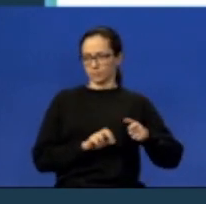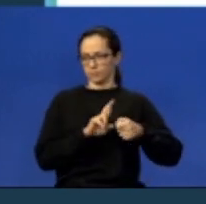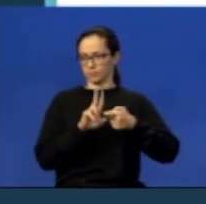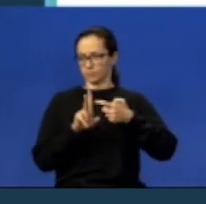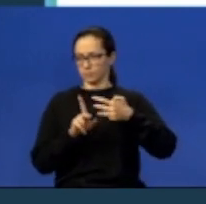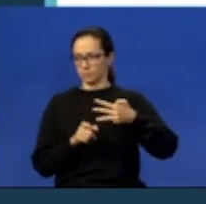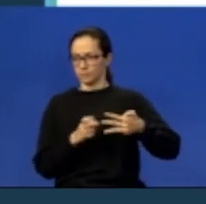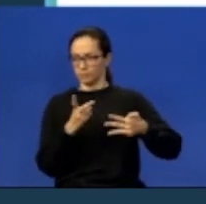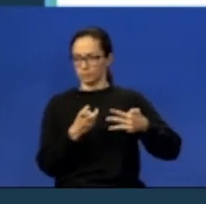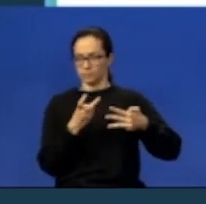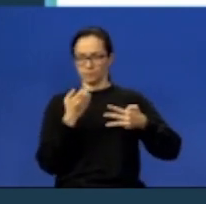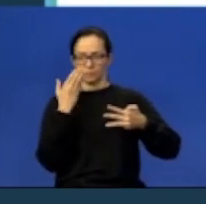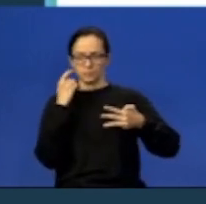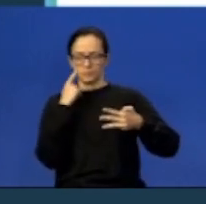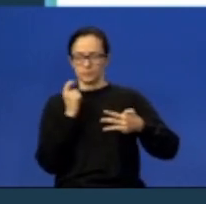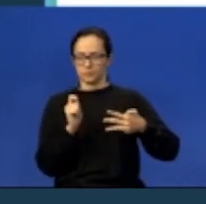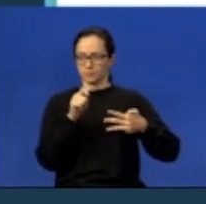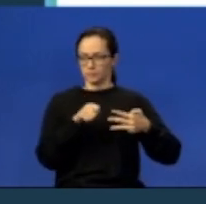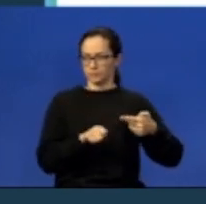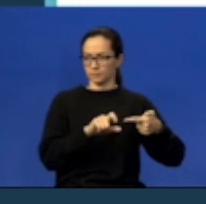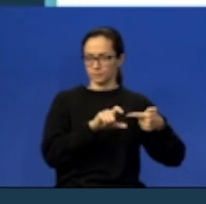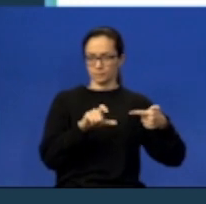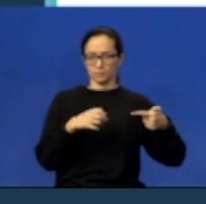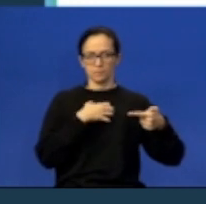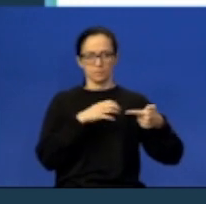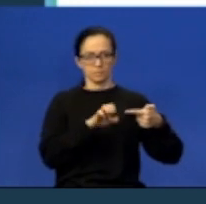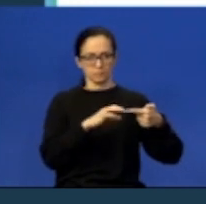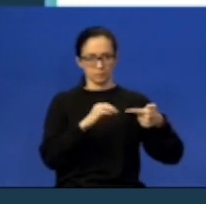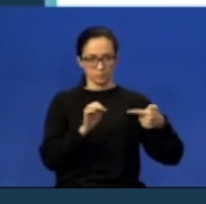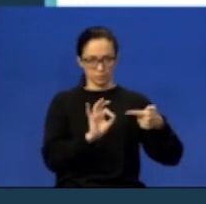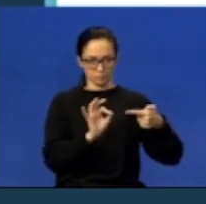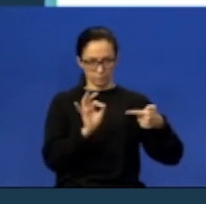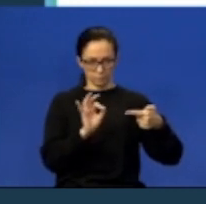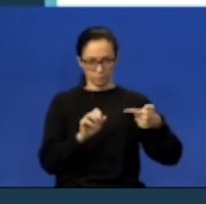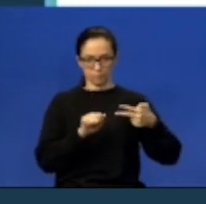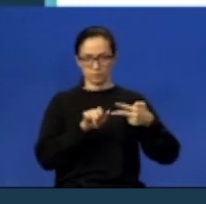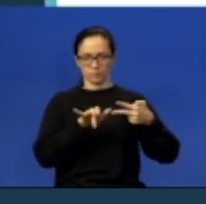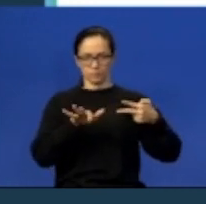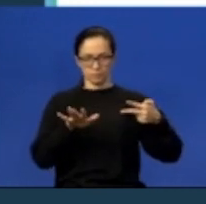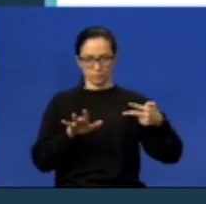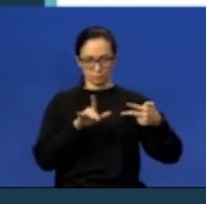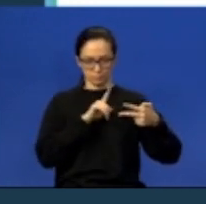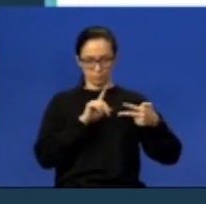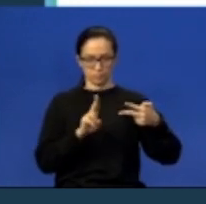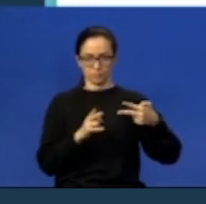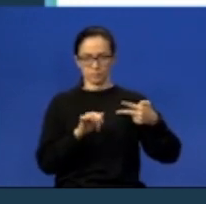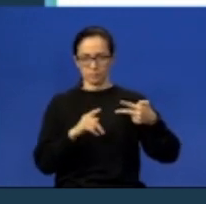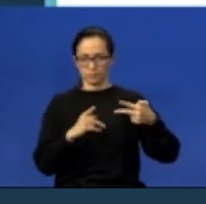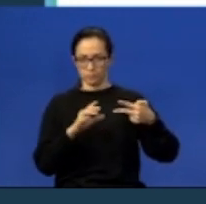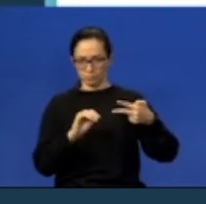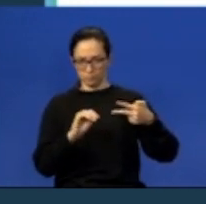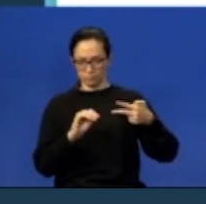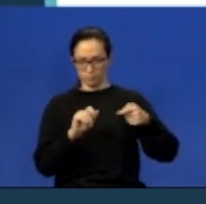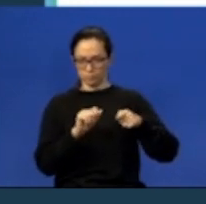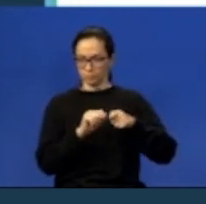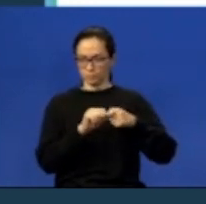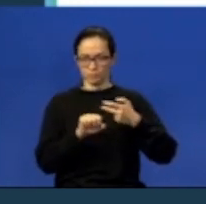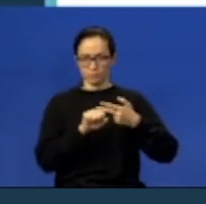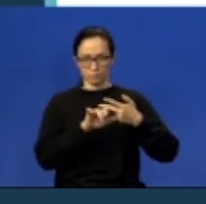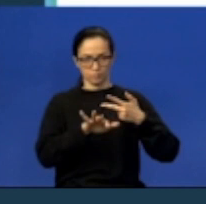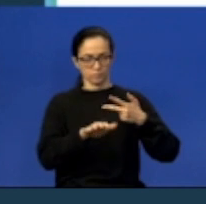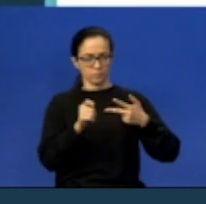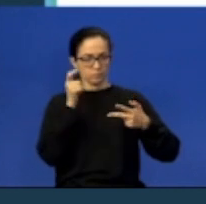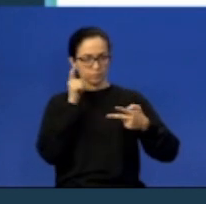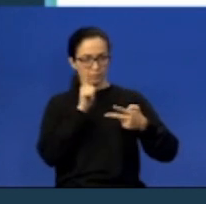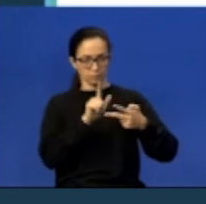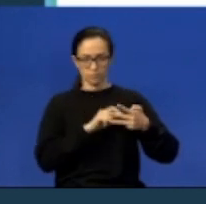opções de interpretação da imagem: anecoica, que não emite eco, propagando a onda; hipoecoica, que ocorre quando a onda atravessa tecidos com